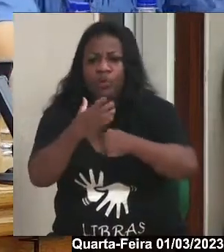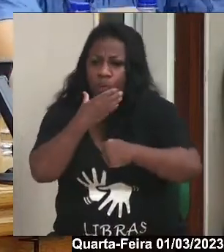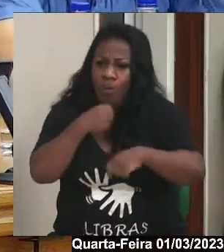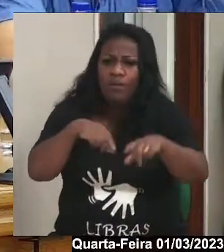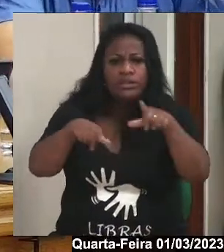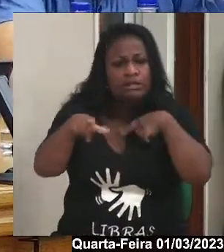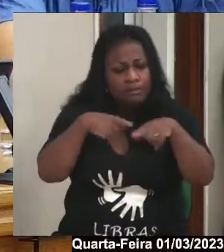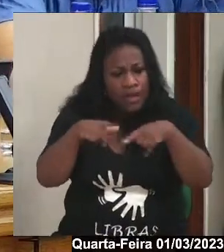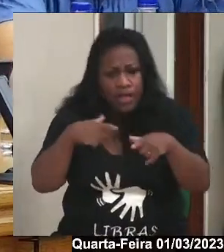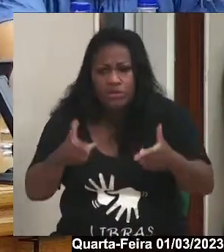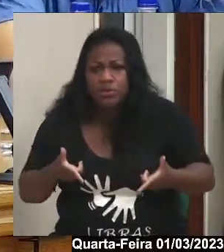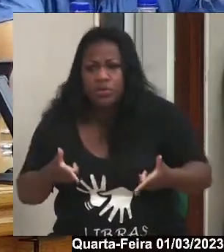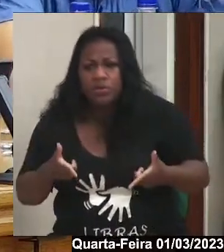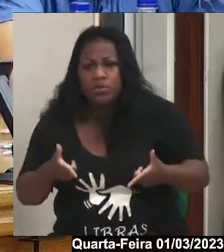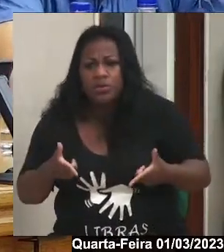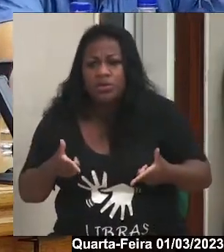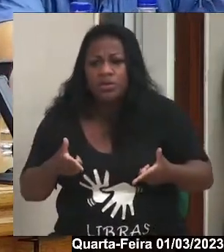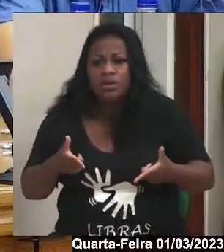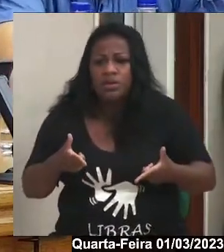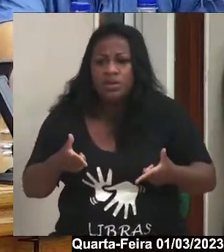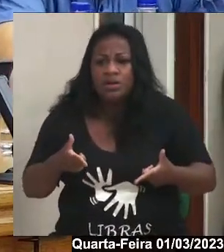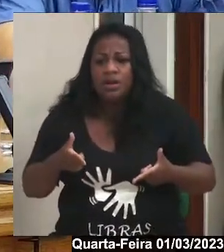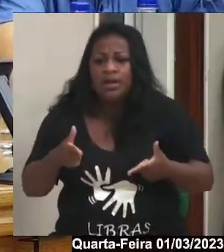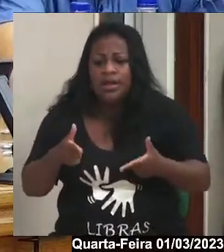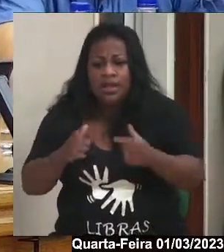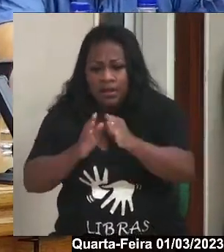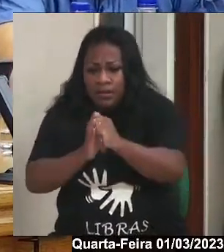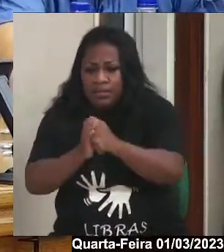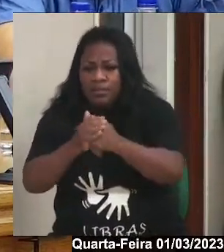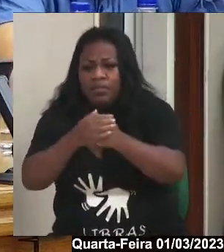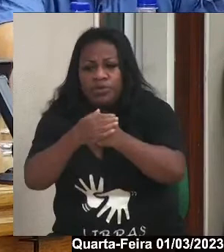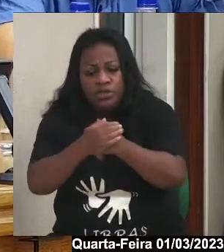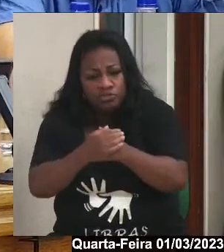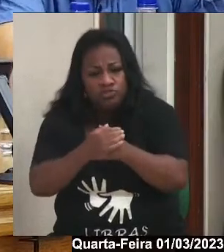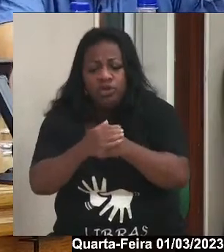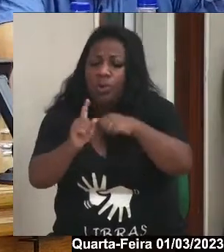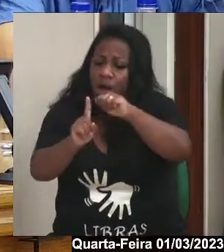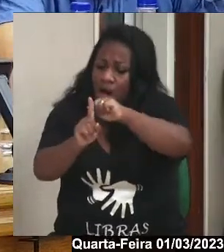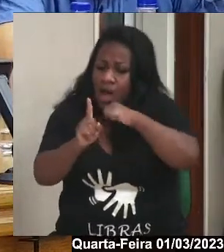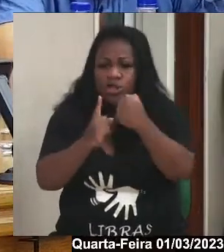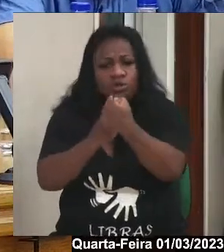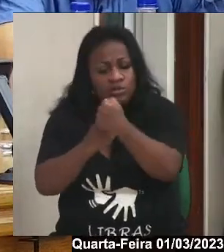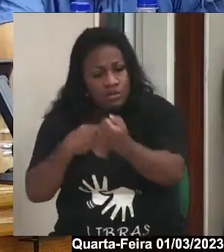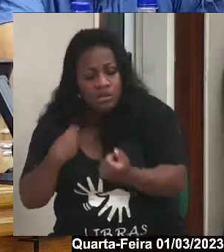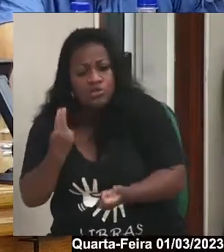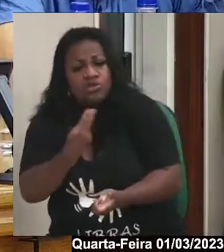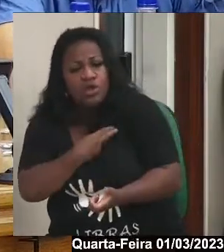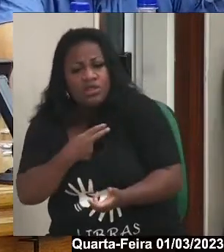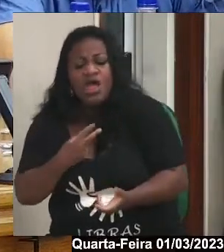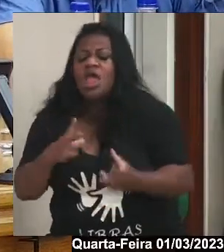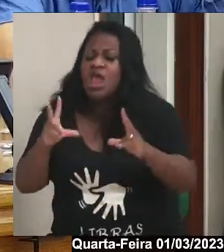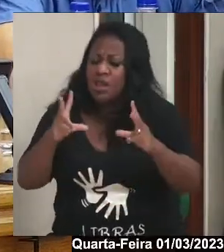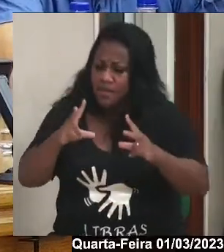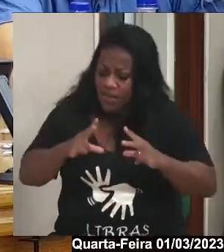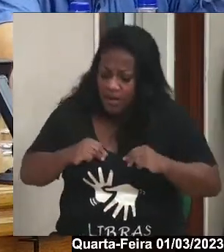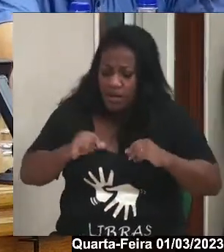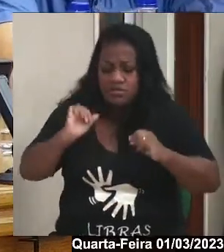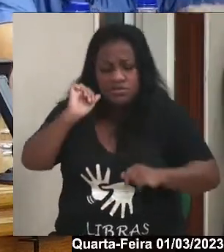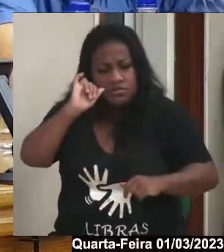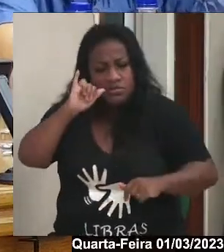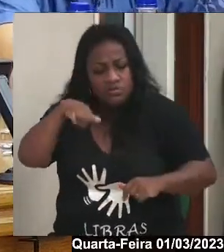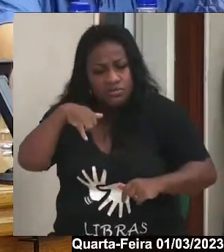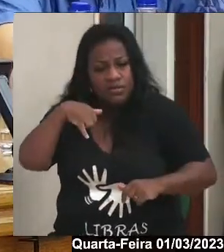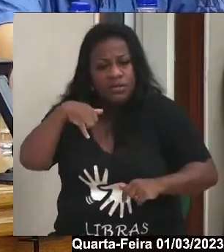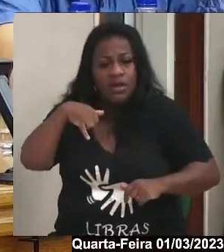a pessoa que estava indo trabalhar, não é isso, secretário? Ele defendeu uma pessoa da sociedade. Então ele merece as homenagens, até